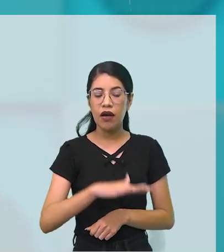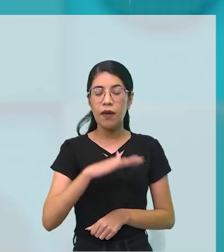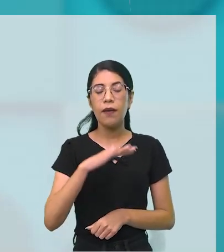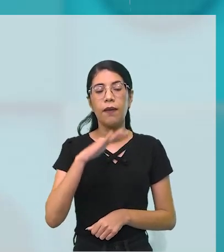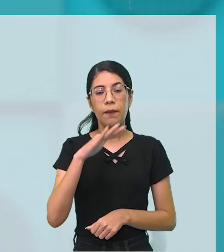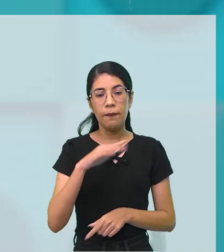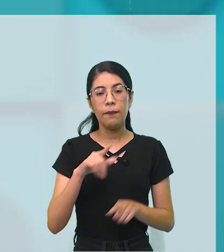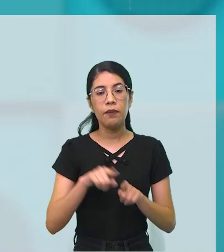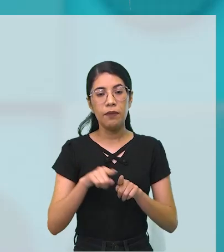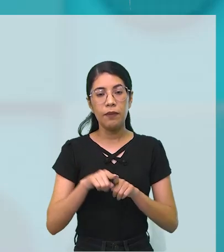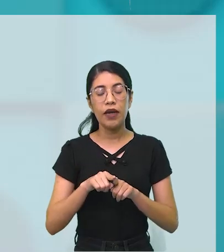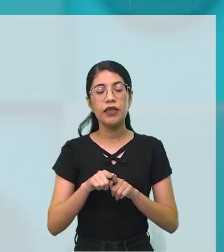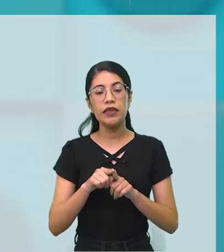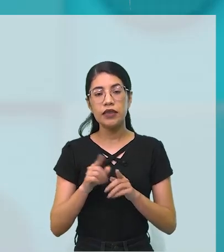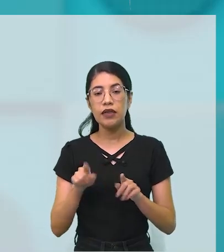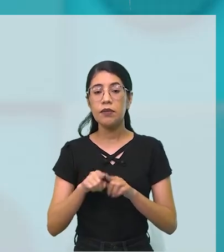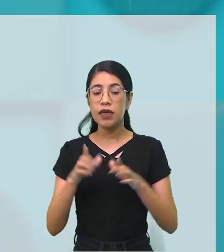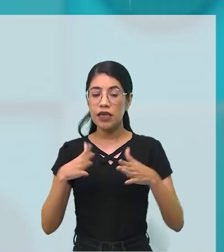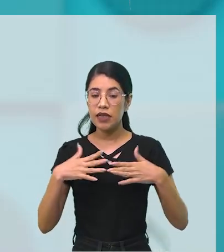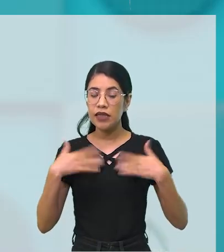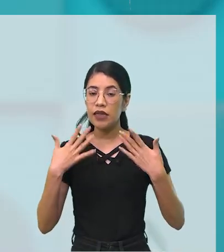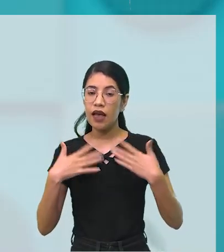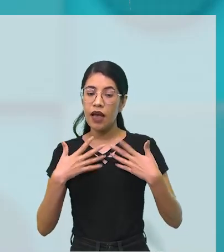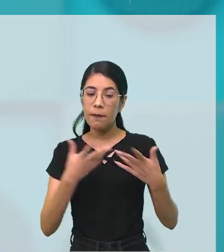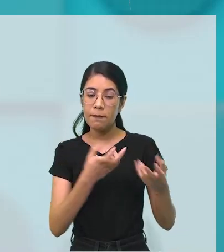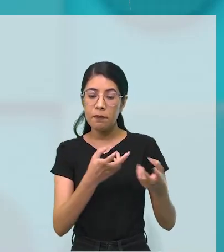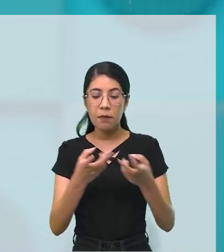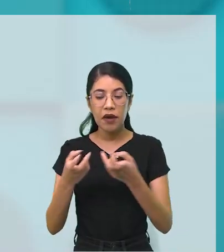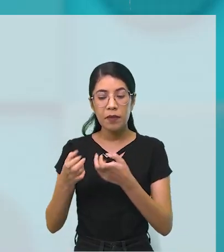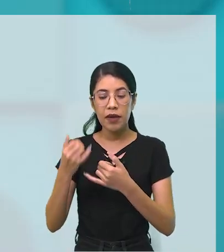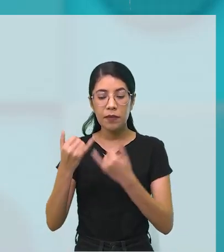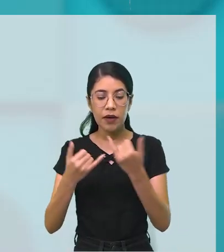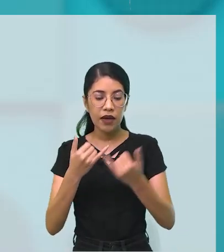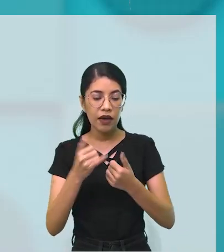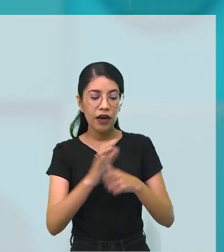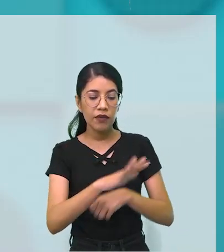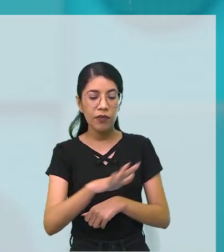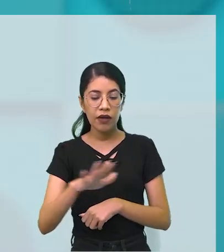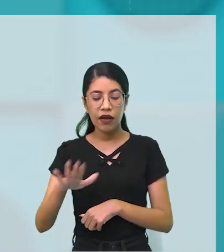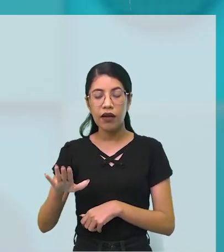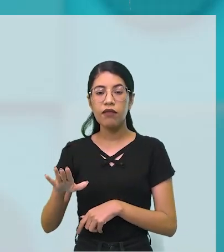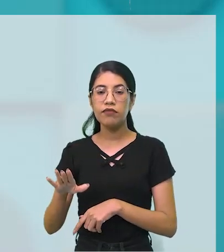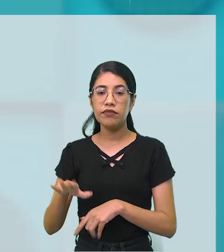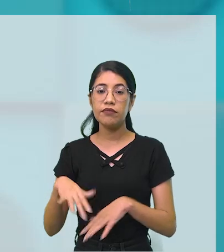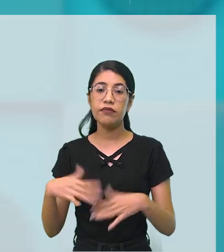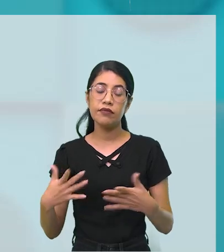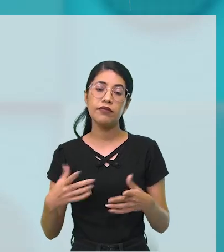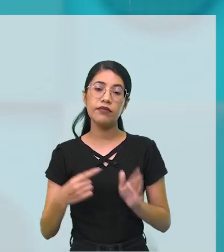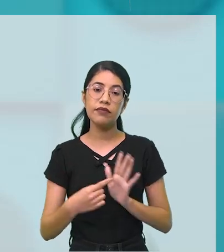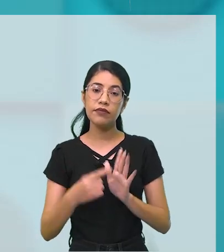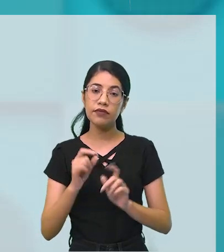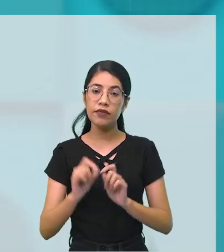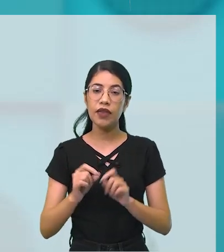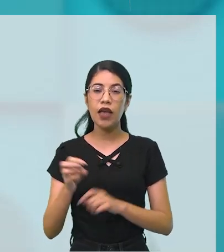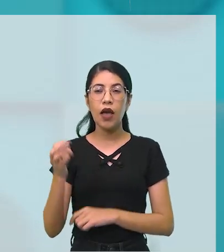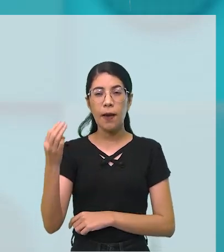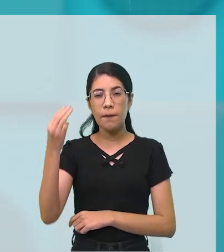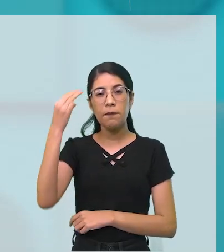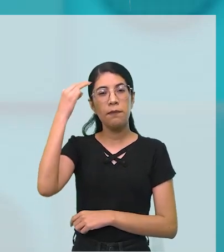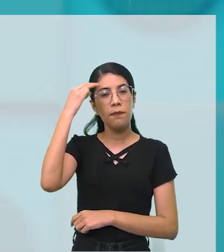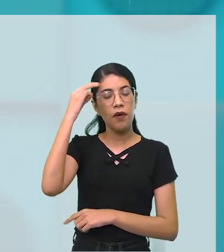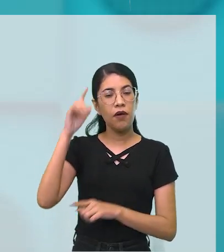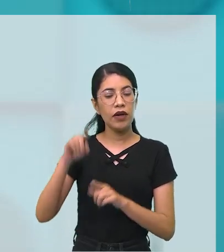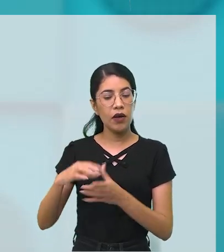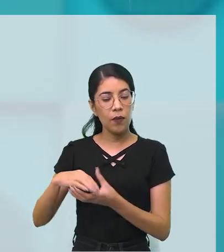cresceu e que mesmo assim se alegra em ver outras crianças brincando. Então traz a questão da memória, agora